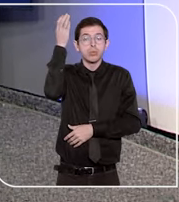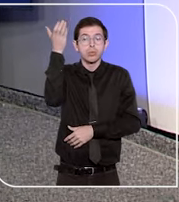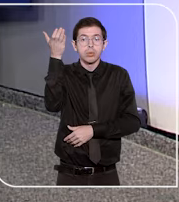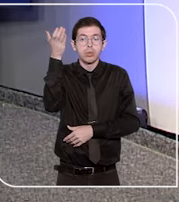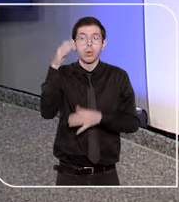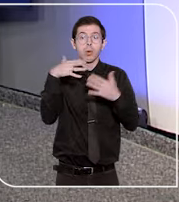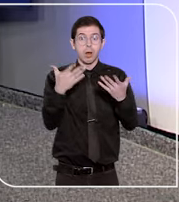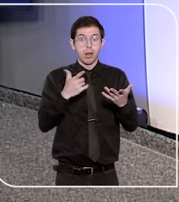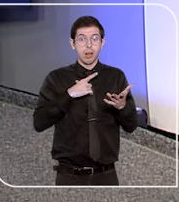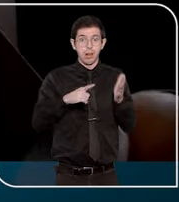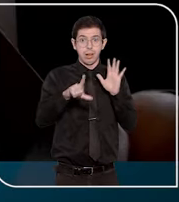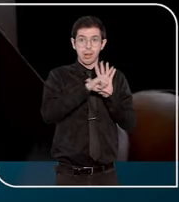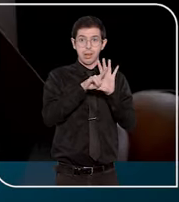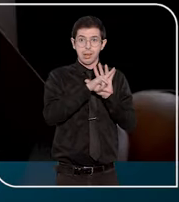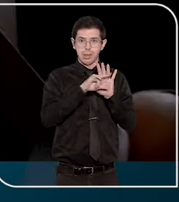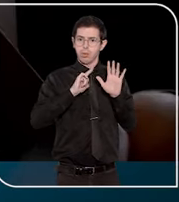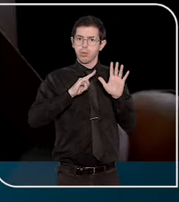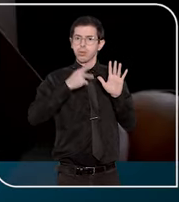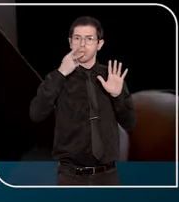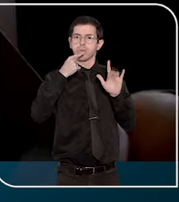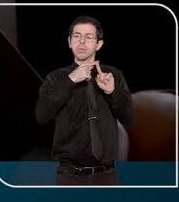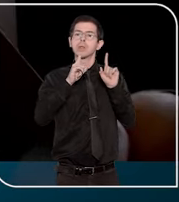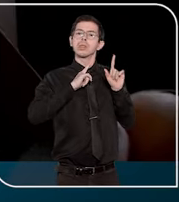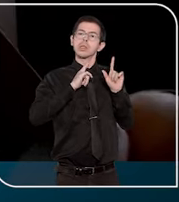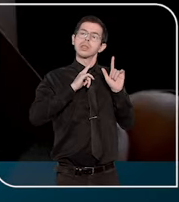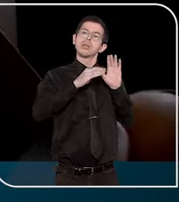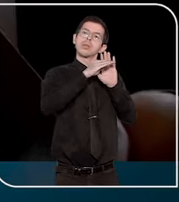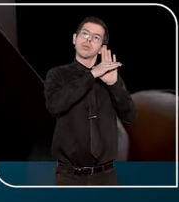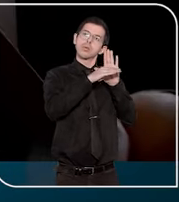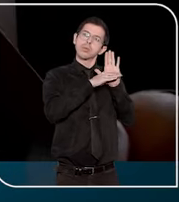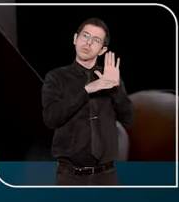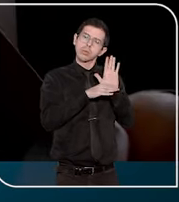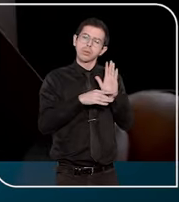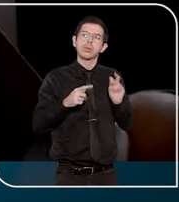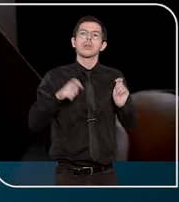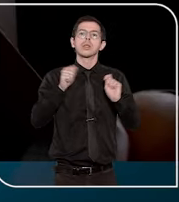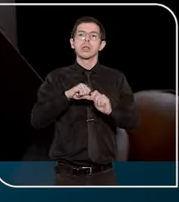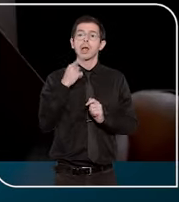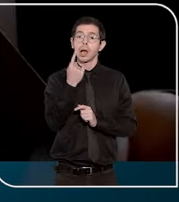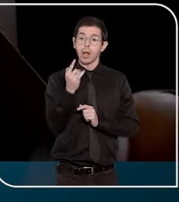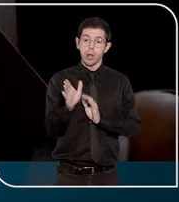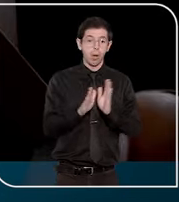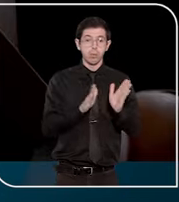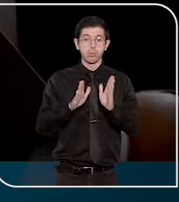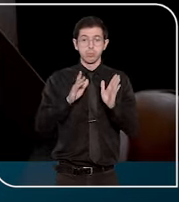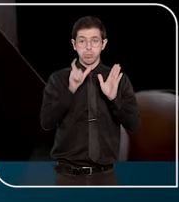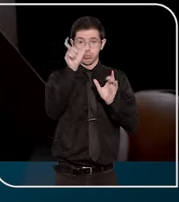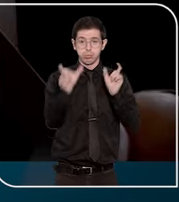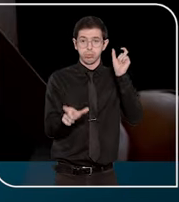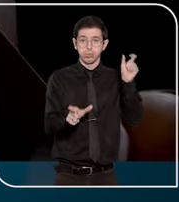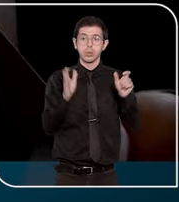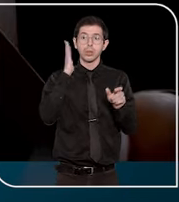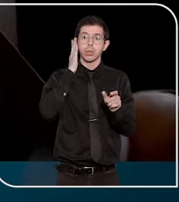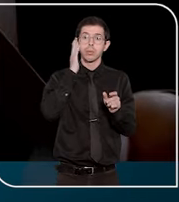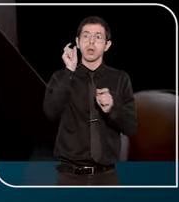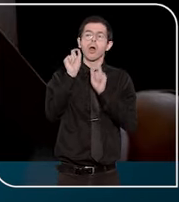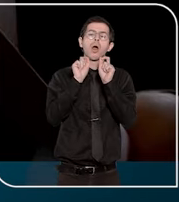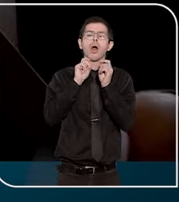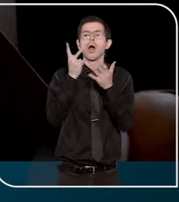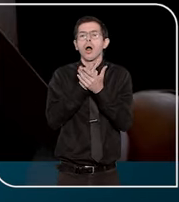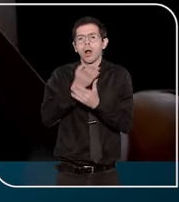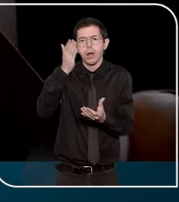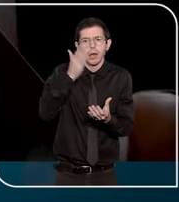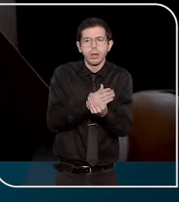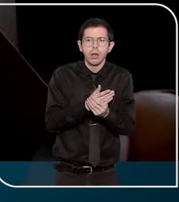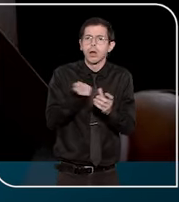lei não tiver dito, mas sempre com os rigores que permitam às partes saber o que que vai ser feito com o processo, quais